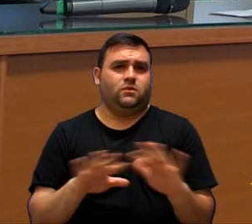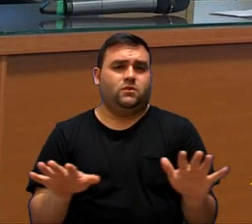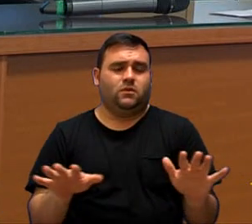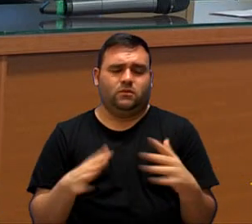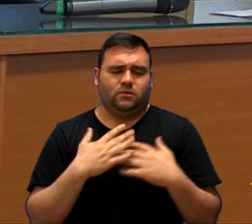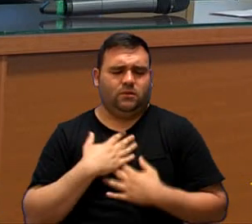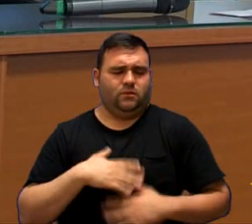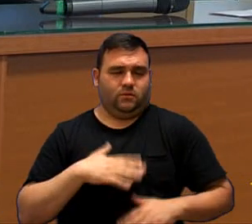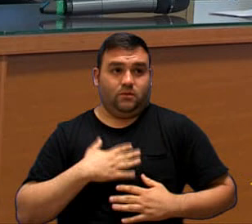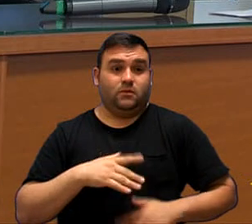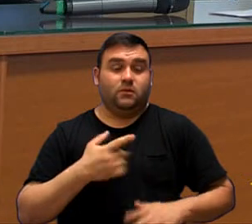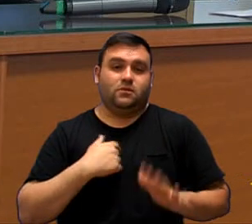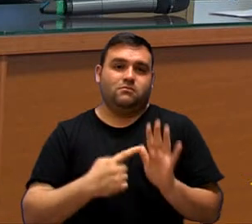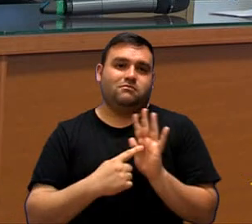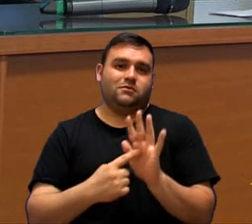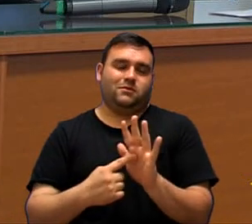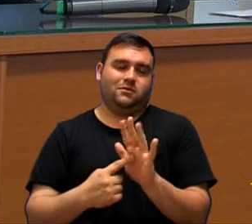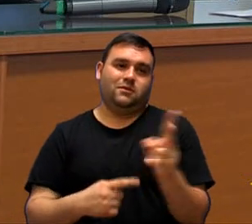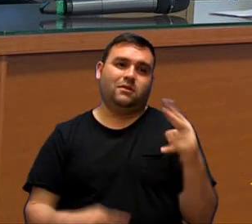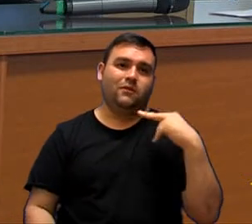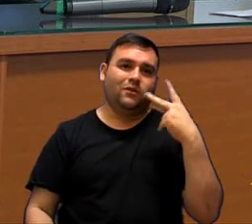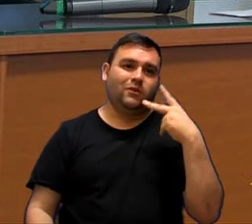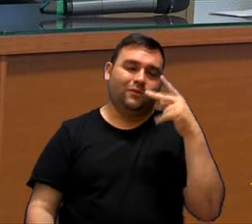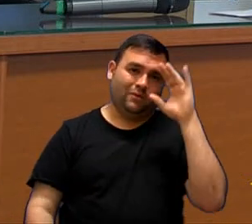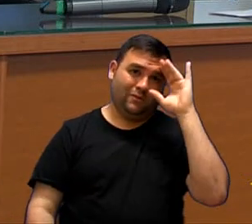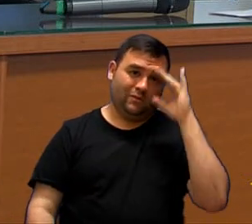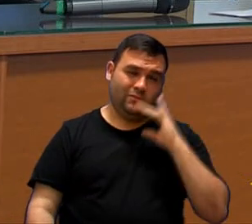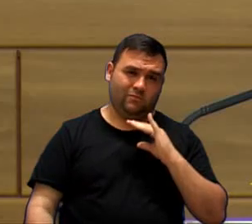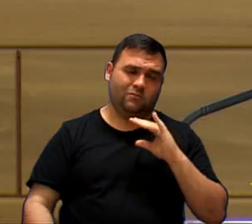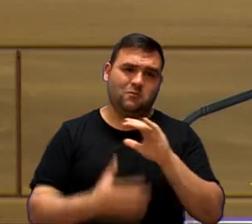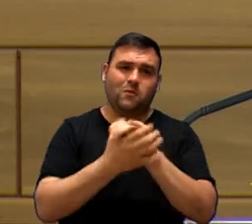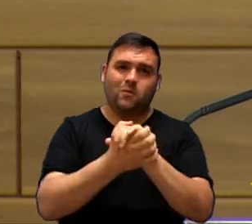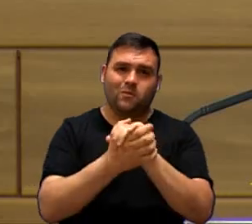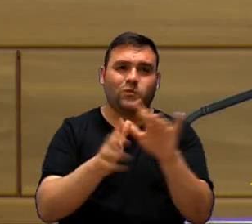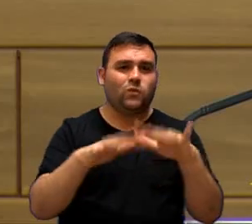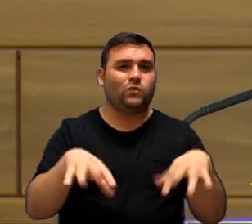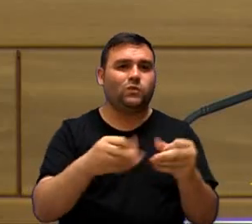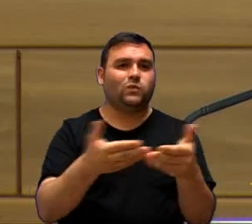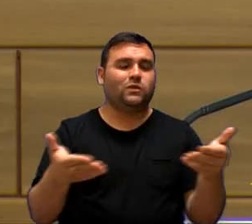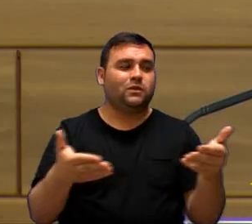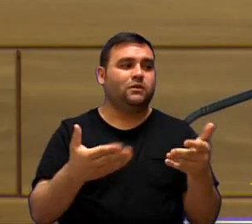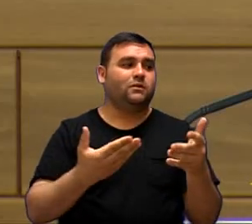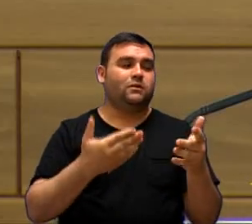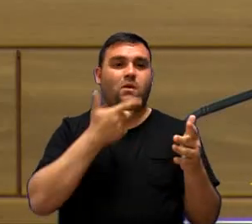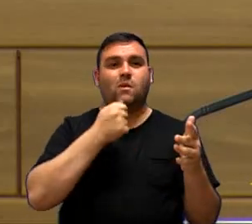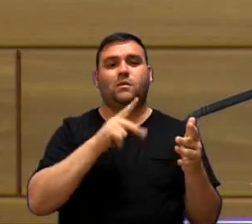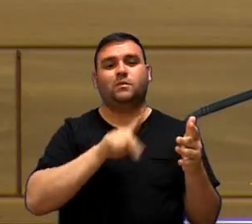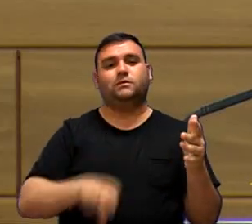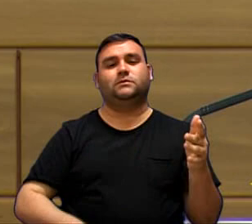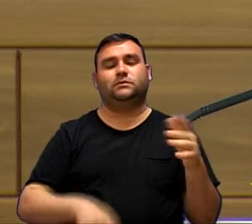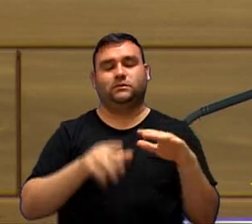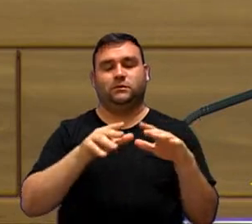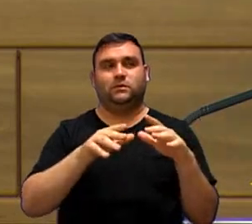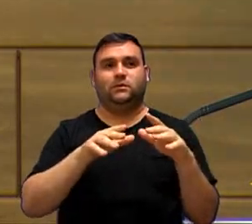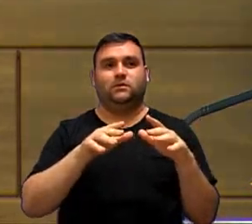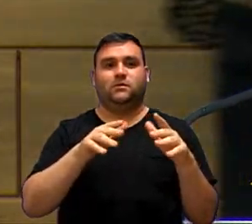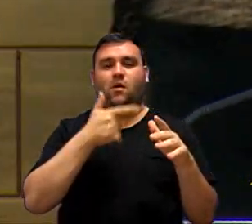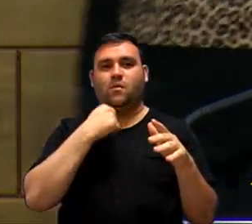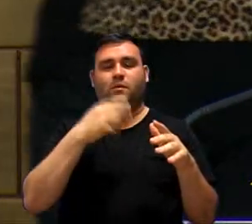vereador. Foi tranquilo, pertinente. Me apresentei. Vereador, cumprimento todos aqui na presença do presidente da mesa, o